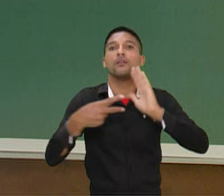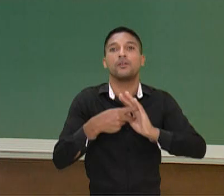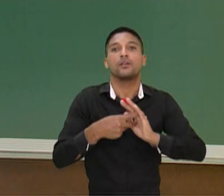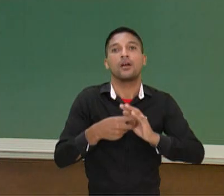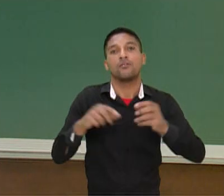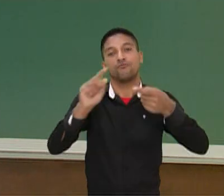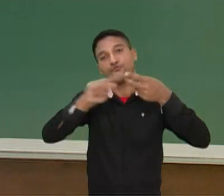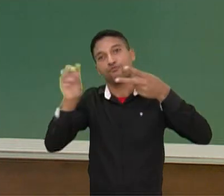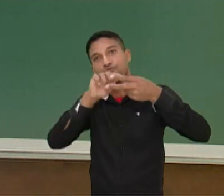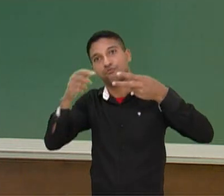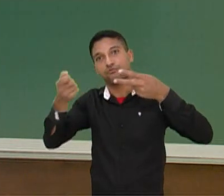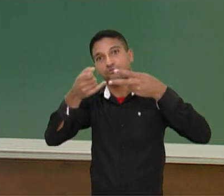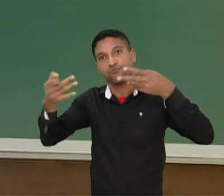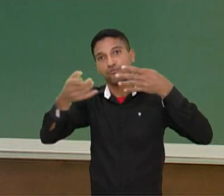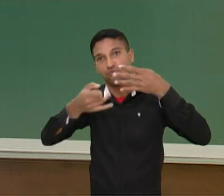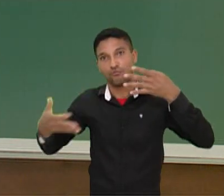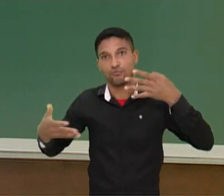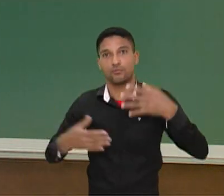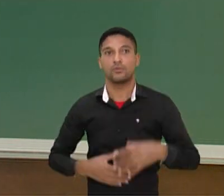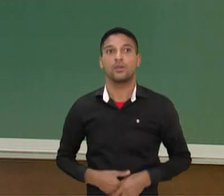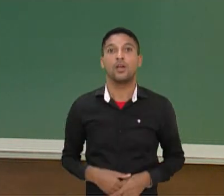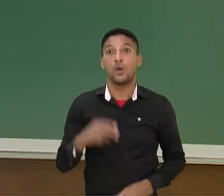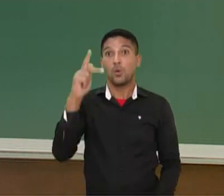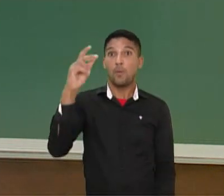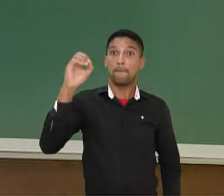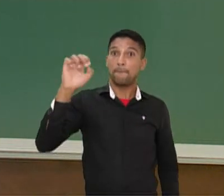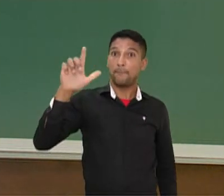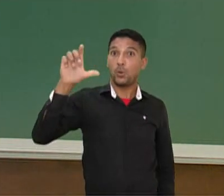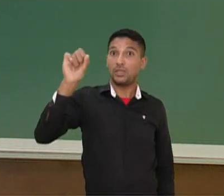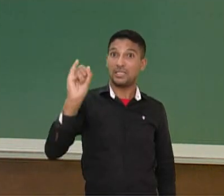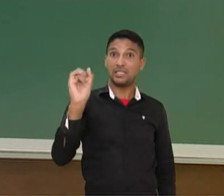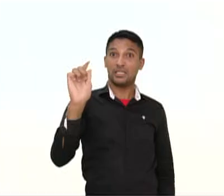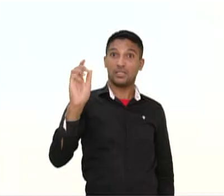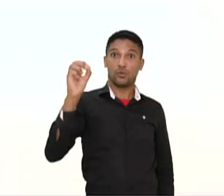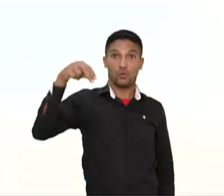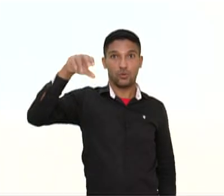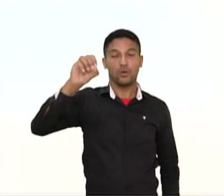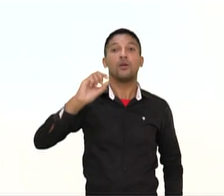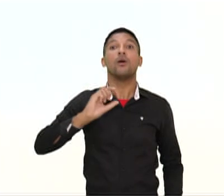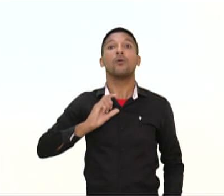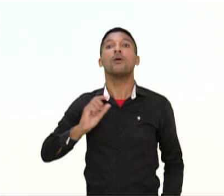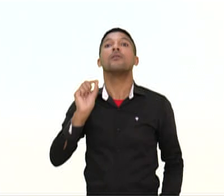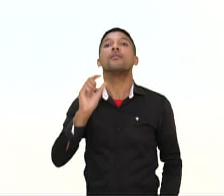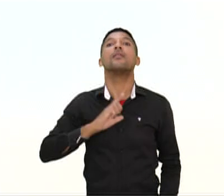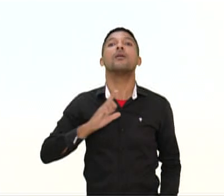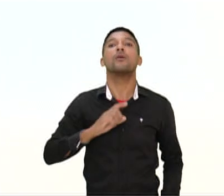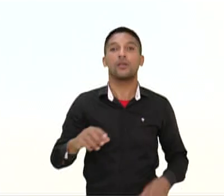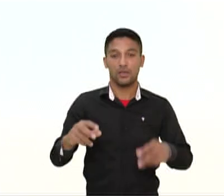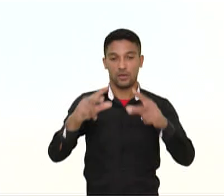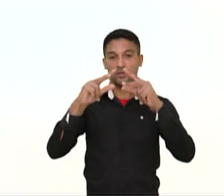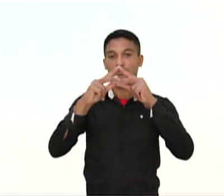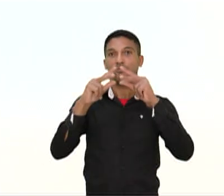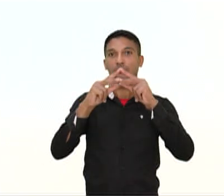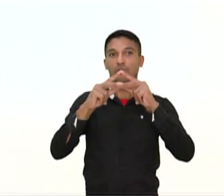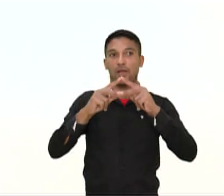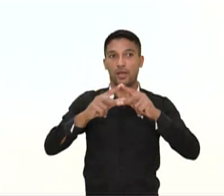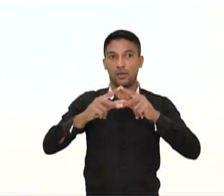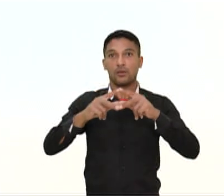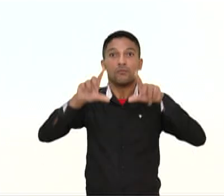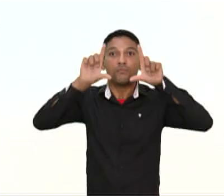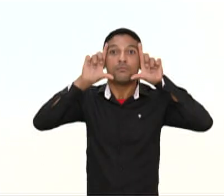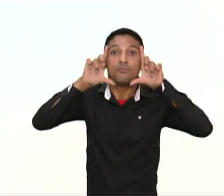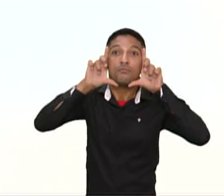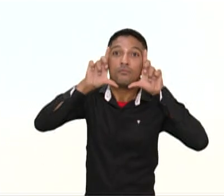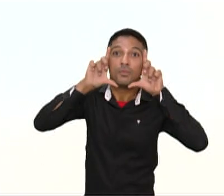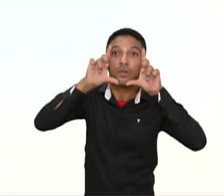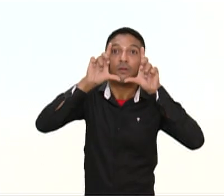a fundo. Então, definição: polígono é uma figura plana, cabe no plano, certo?